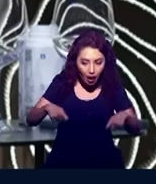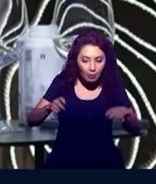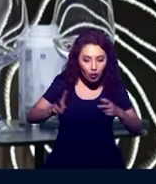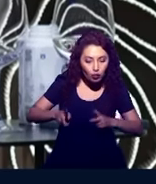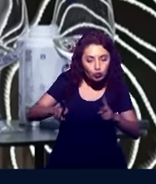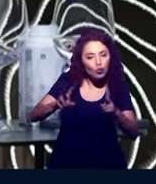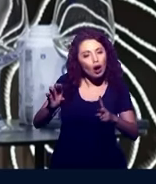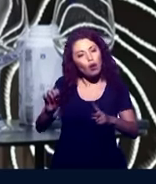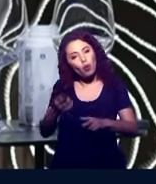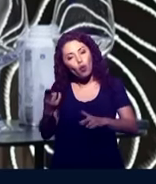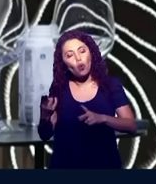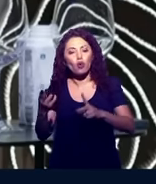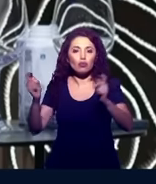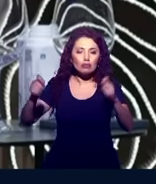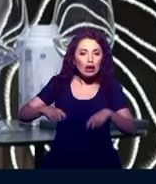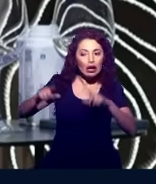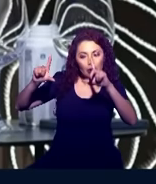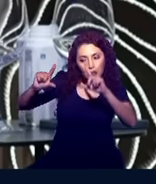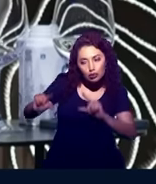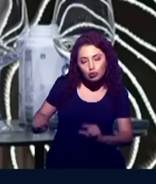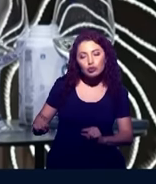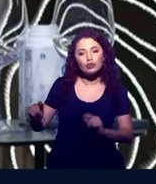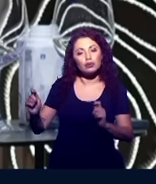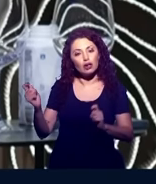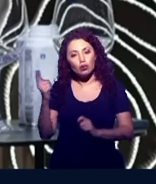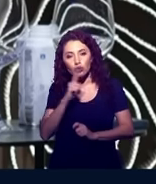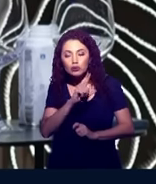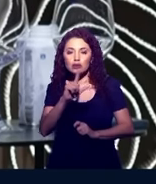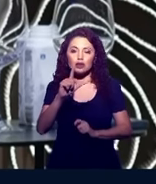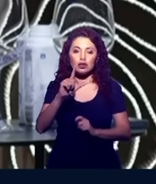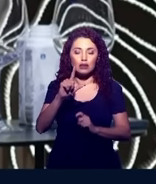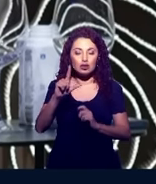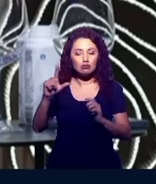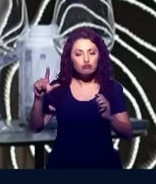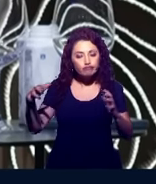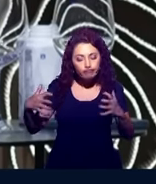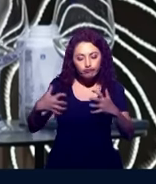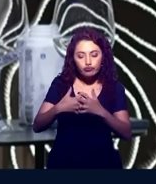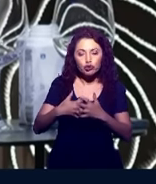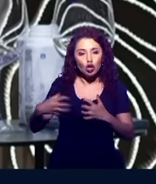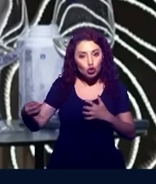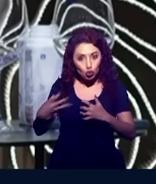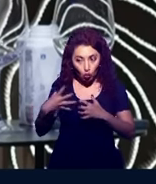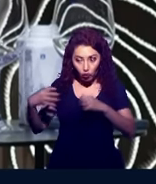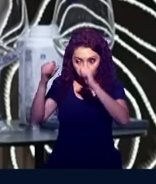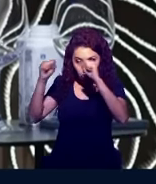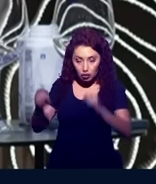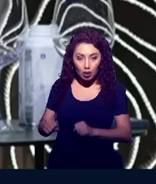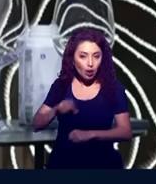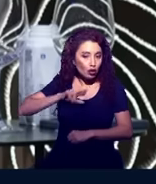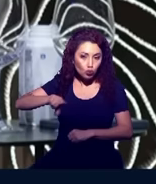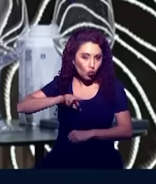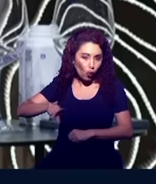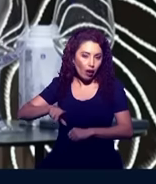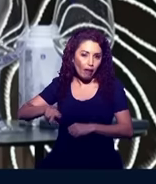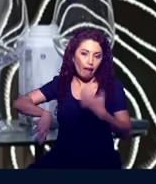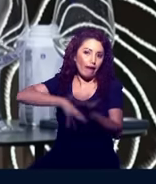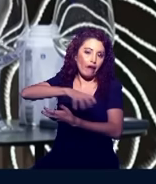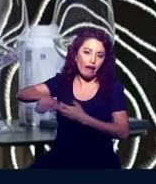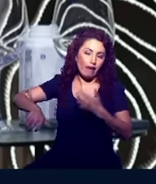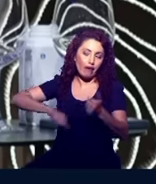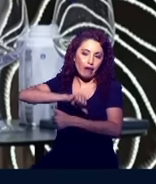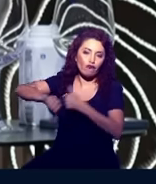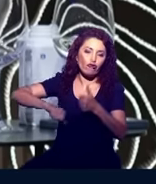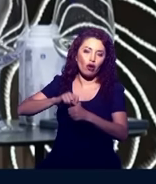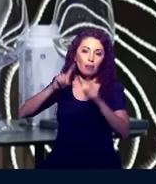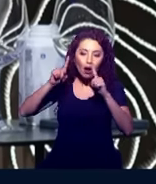reduzi-las para aproximar ainda mais estee novo sistema porque não não é uma reforma é uma construção o que tá